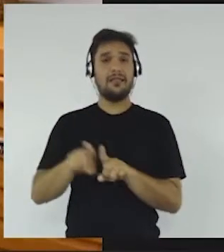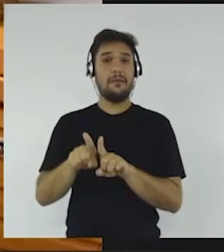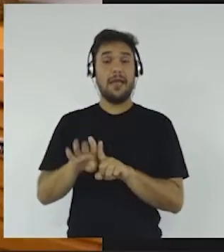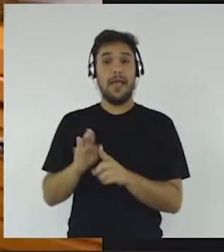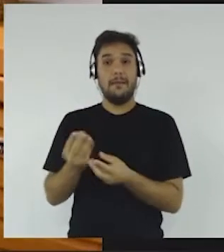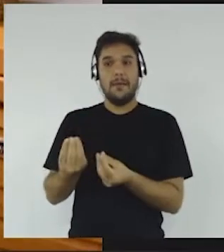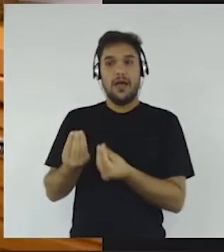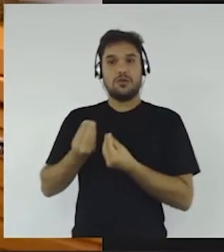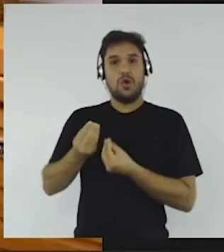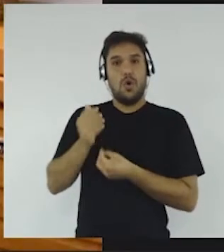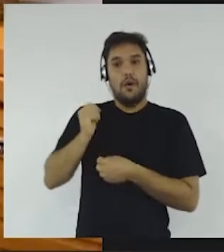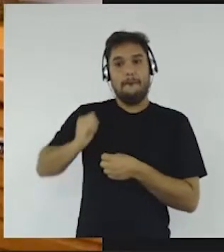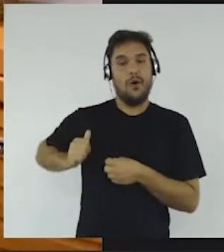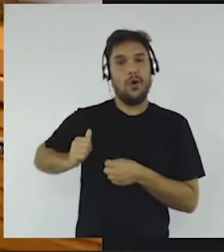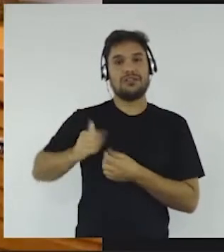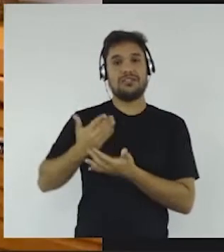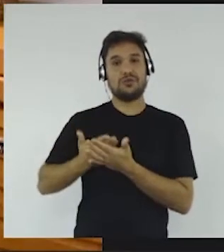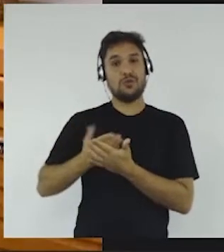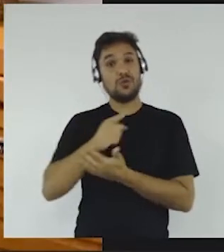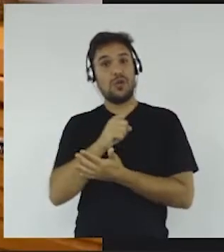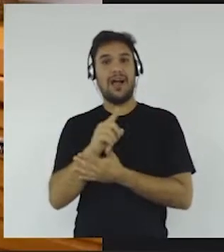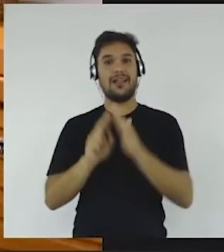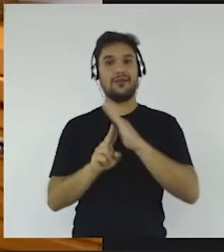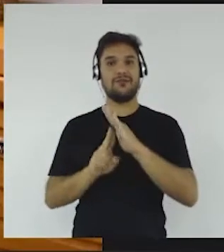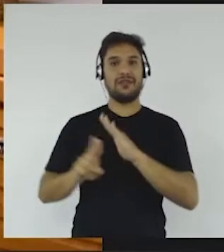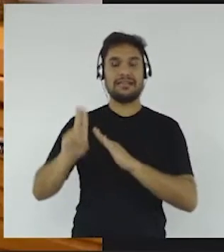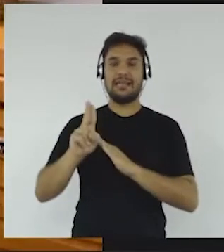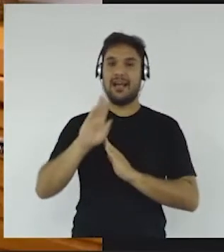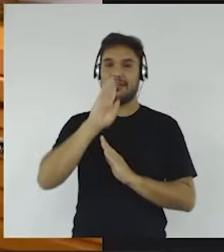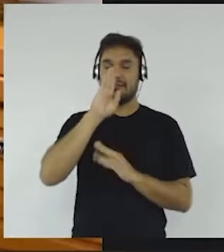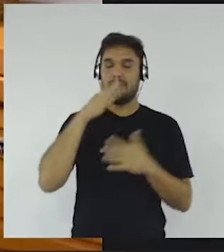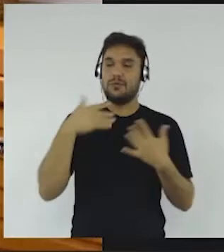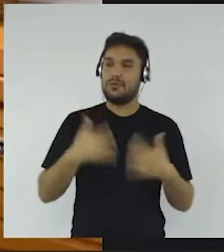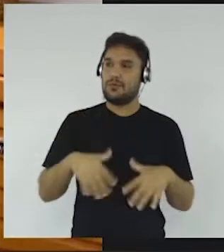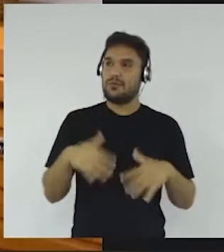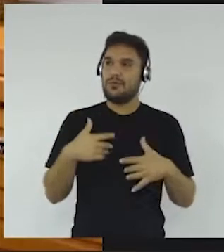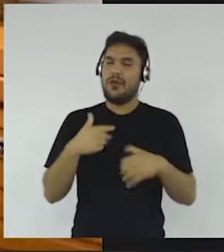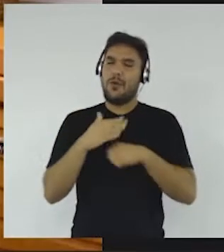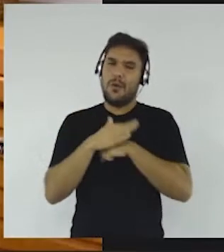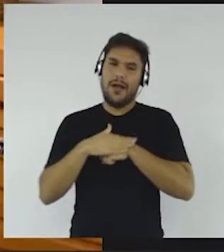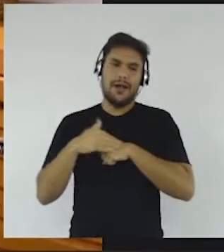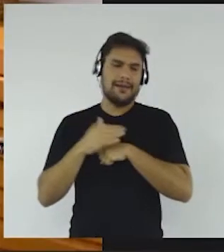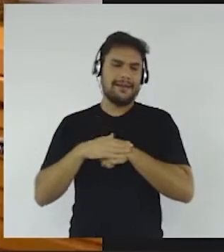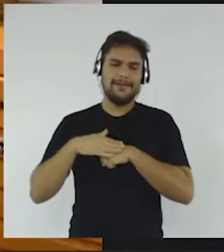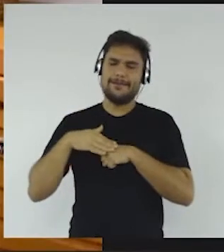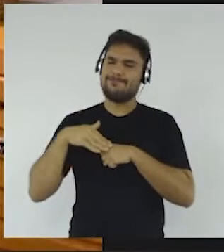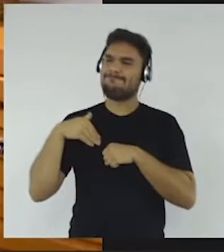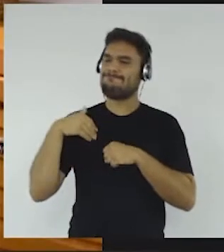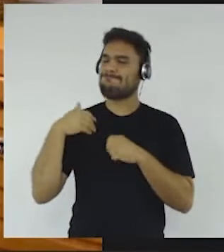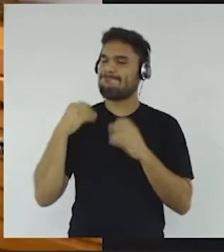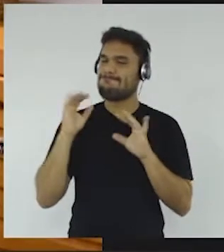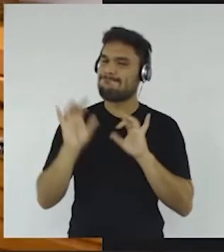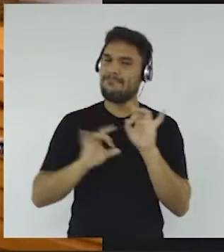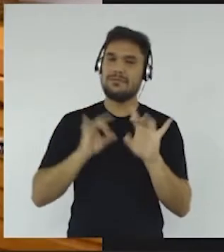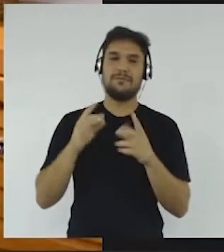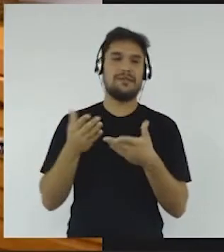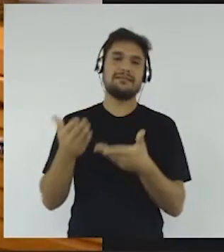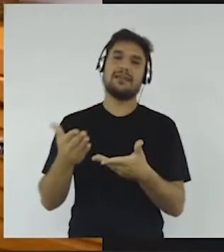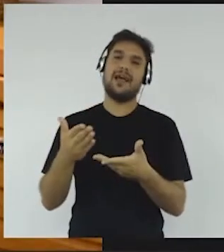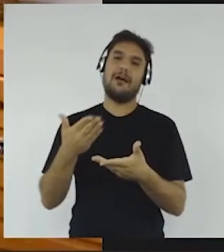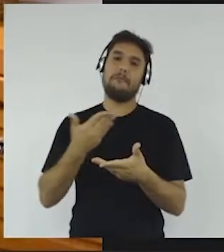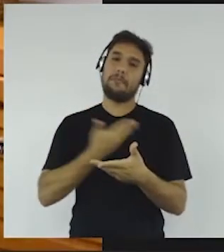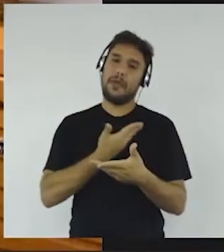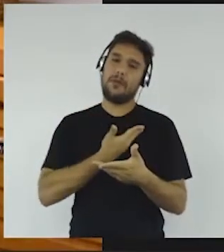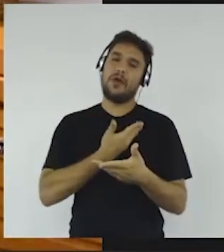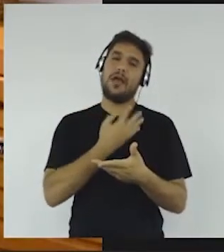de estudos na Cândido Mendes. Então, um carinho absolutamente especial. Silvio Capanema é um amigo da minha